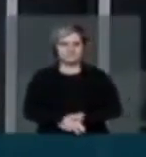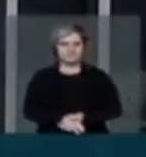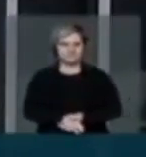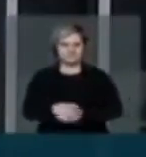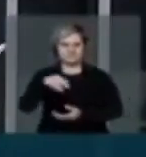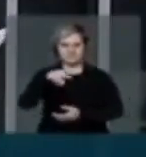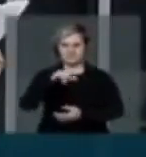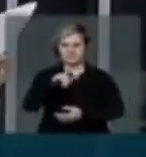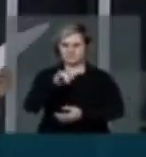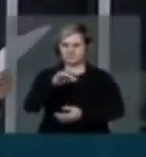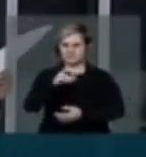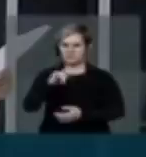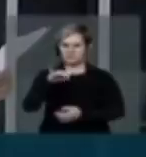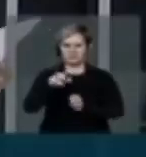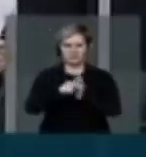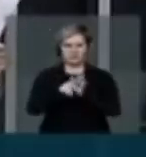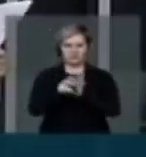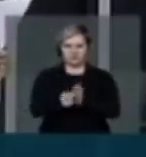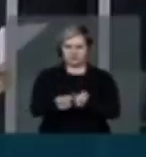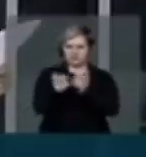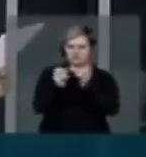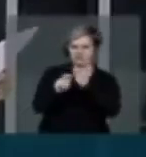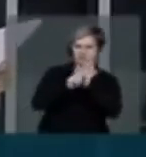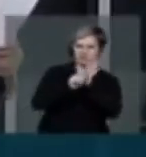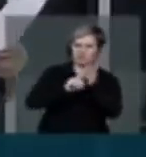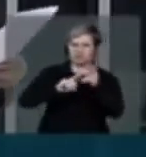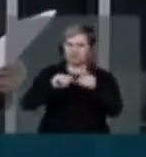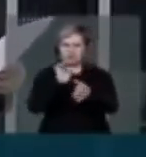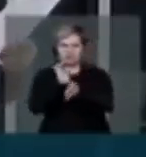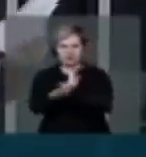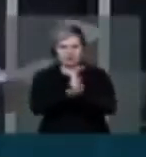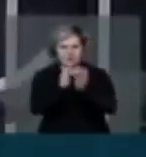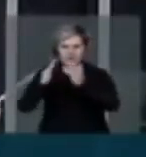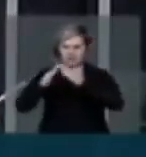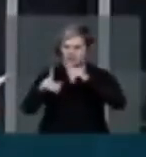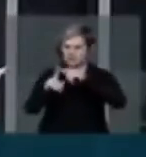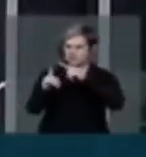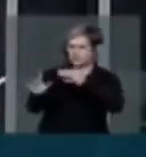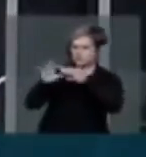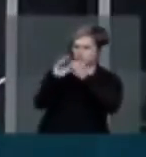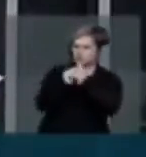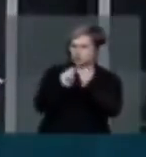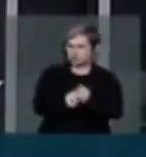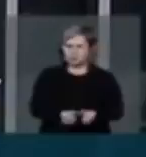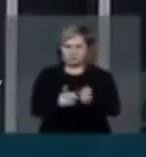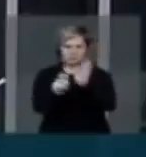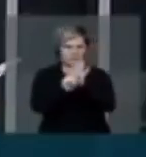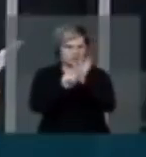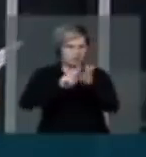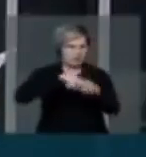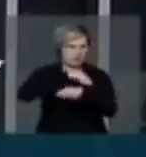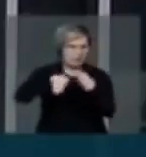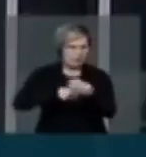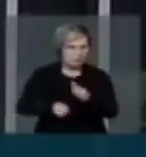Milícias, narcotráficos. Equiparar igrejas, as milícias, ao narcotráfico. Isso é